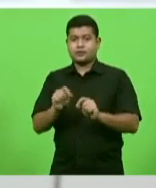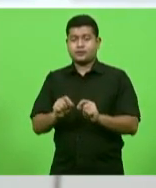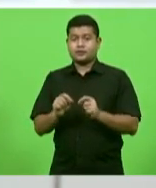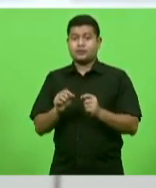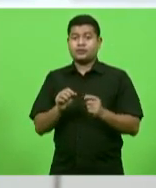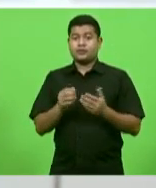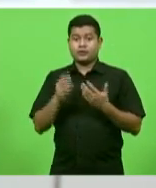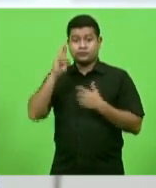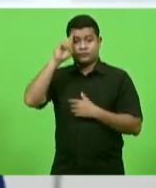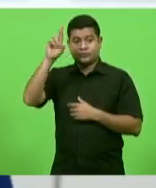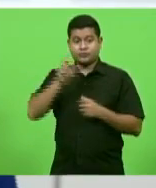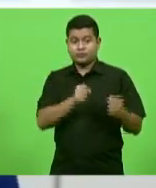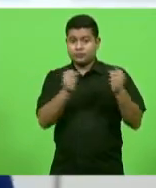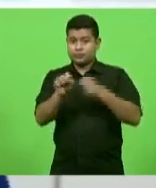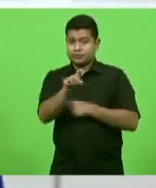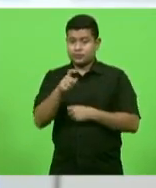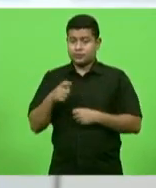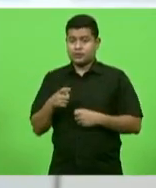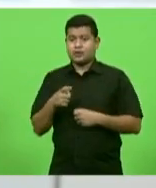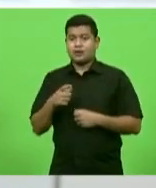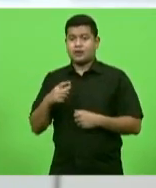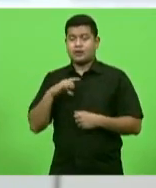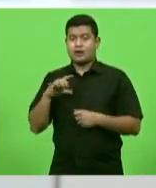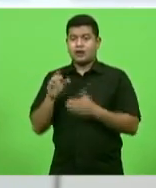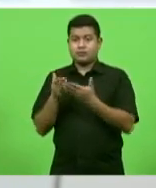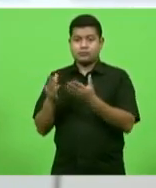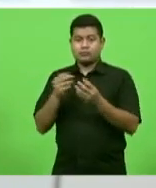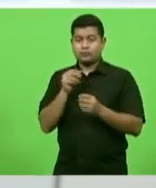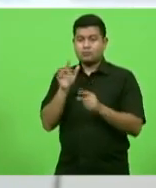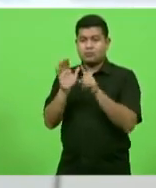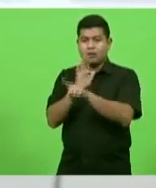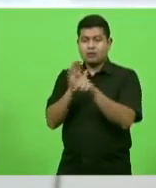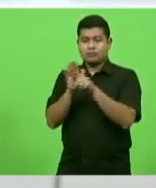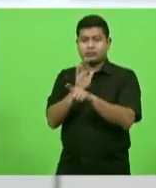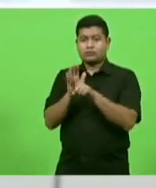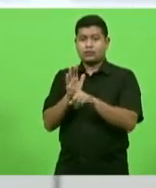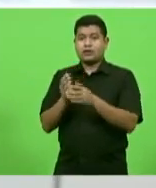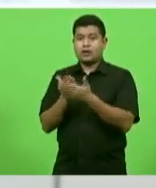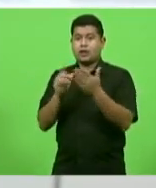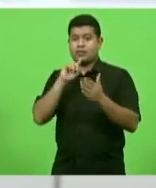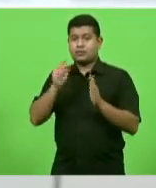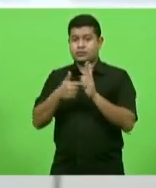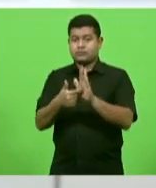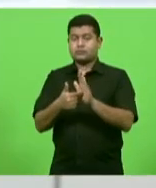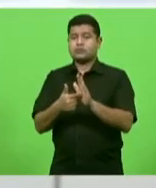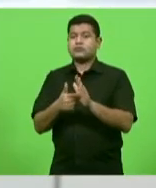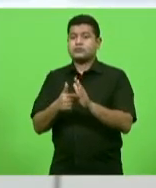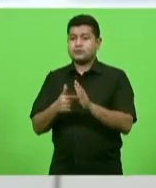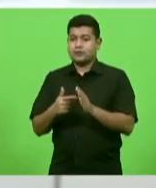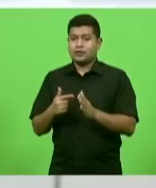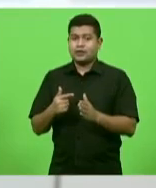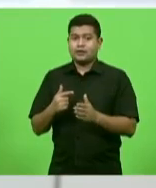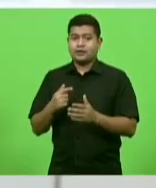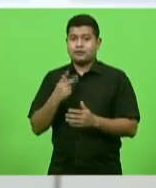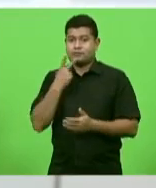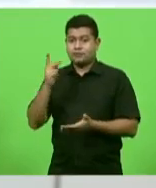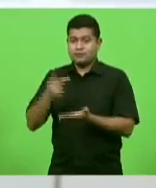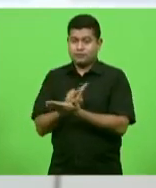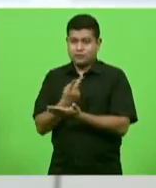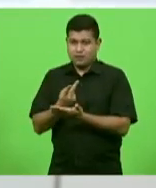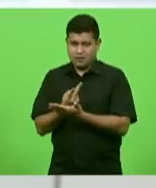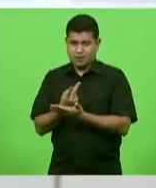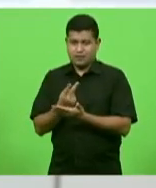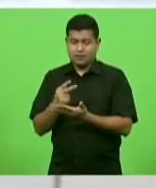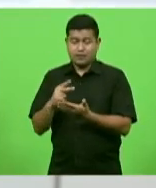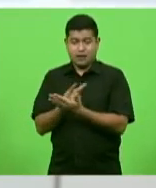confrontado com as denúncias de irregularidades na contratação do hospital de campanha e na compra de 200 respiradores